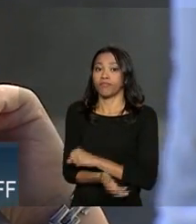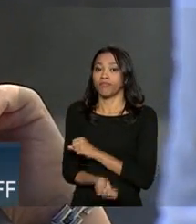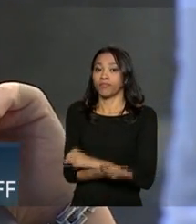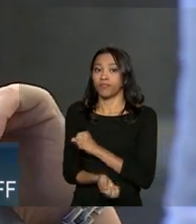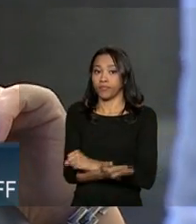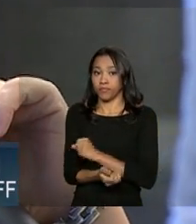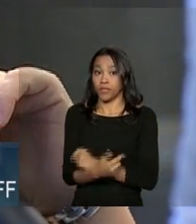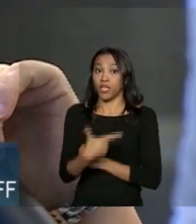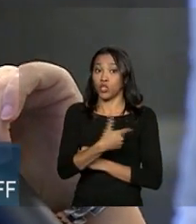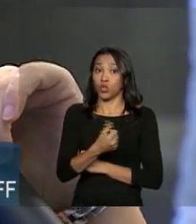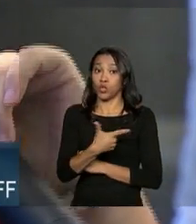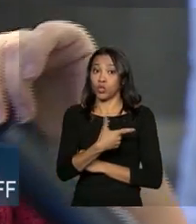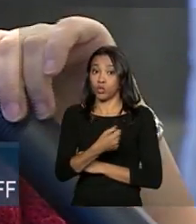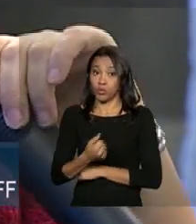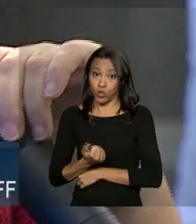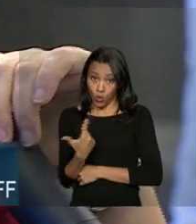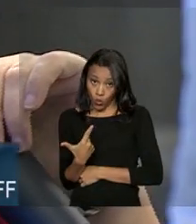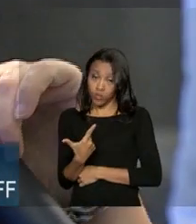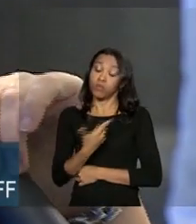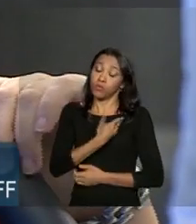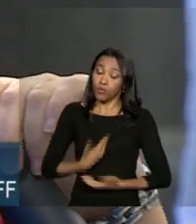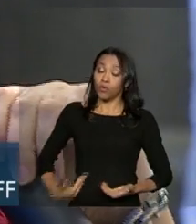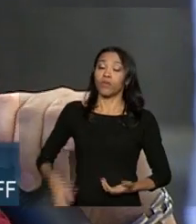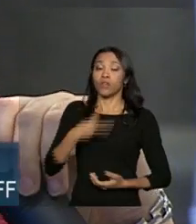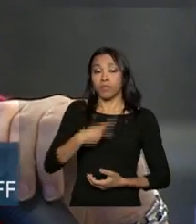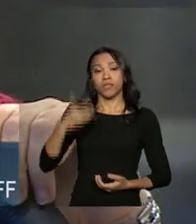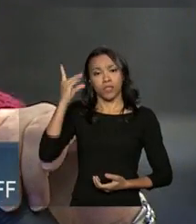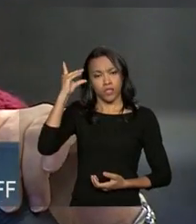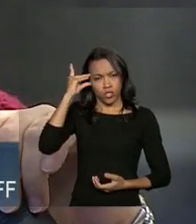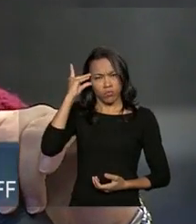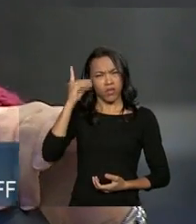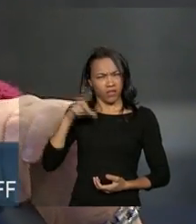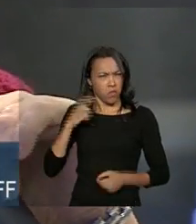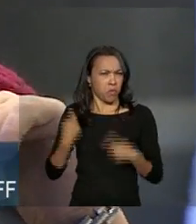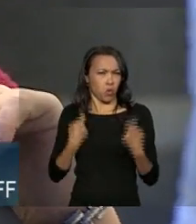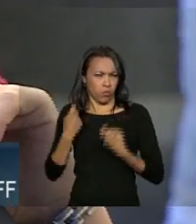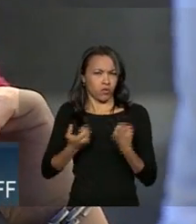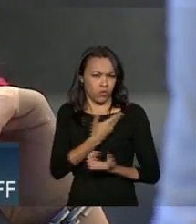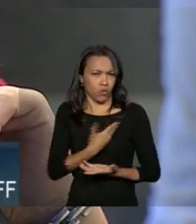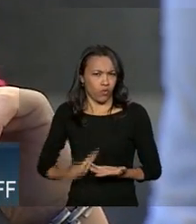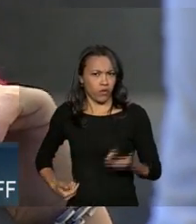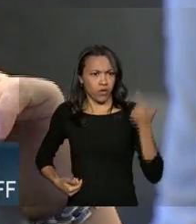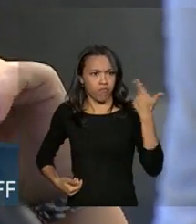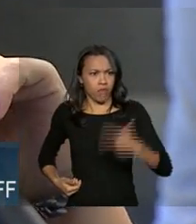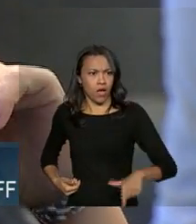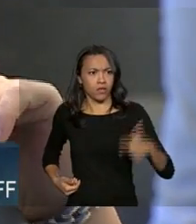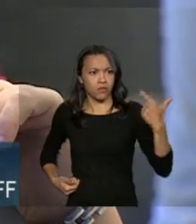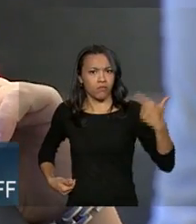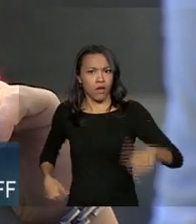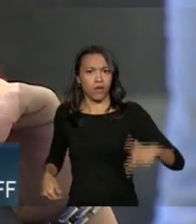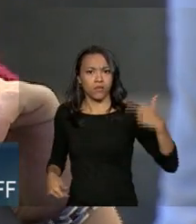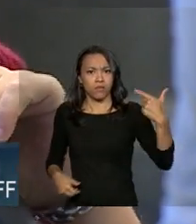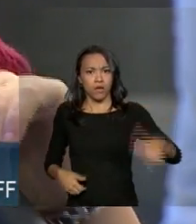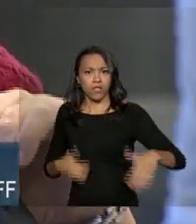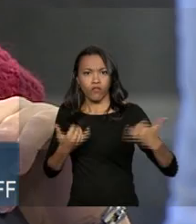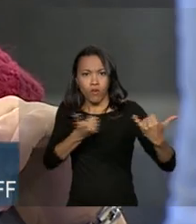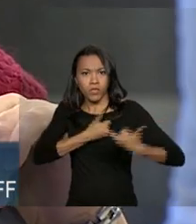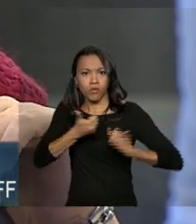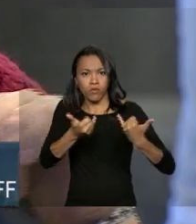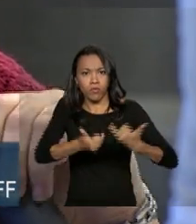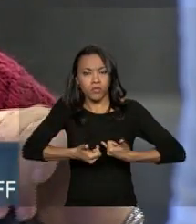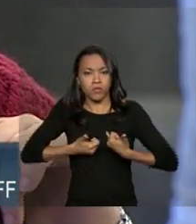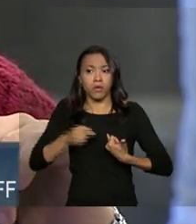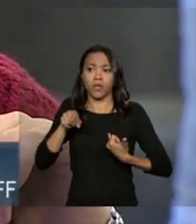governo da presidente Dilma. Eu queria saber se existe alguma preocupação do governo em relação a isso, porque chega mais próximo, com a preocupação do fato dele ainda